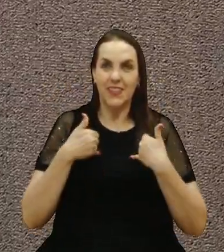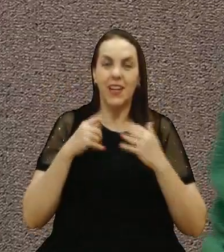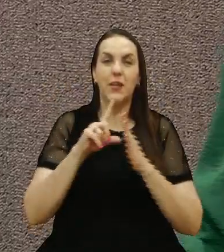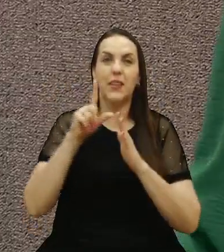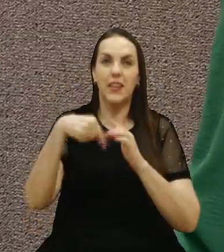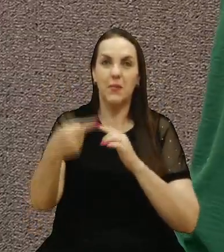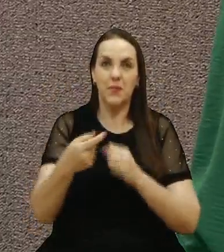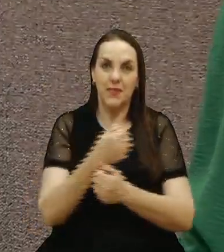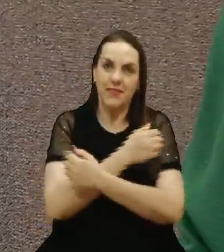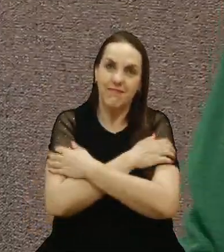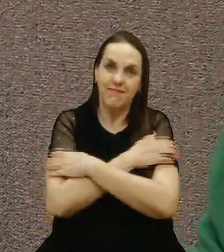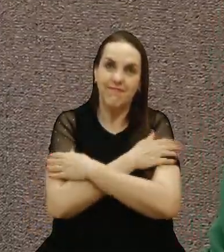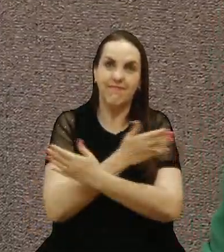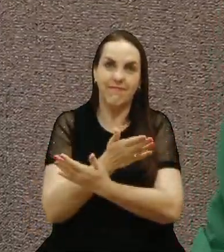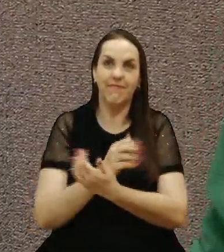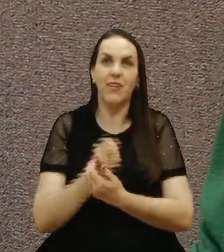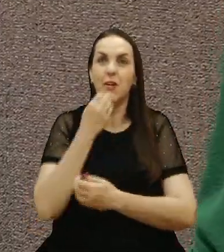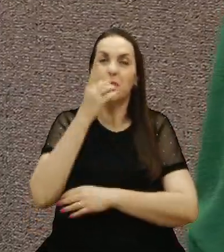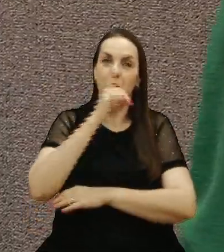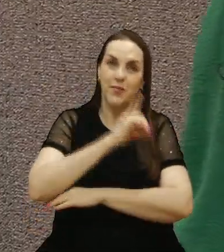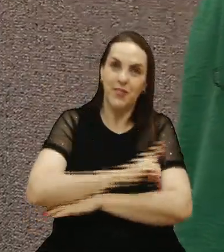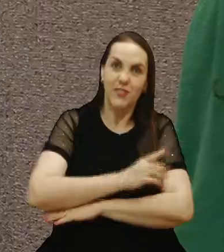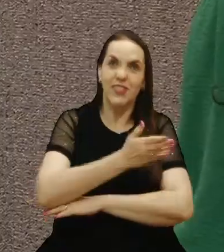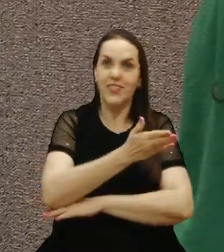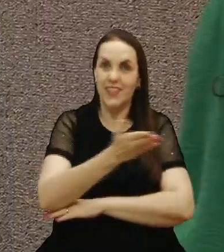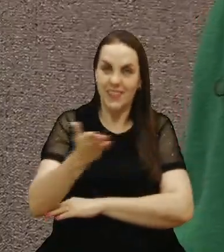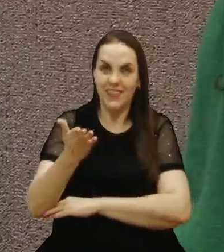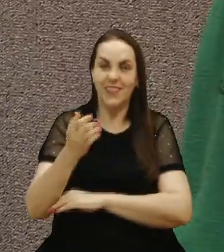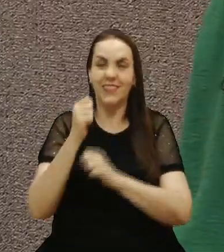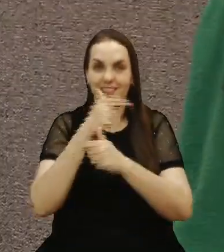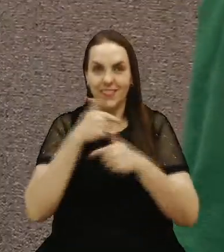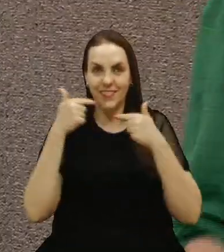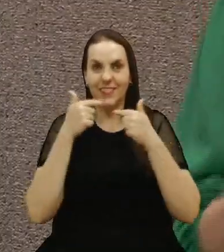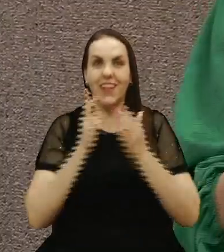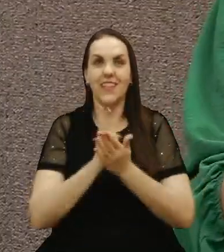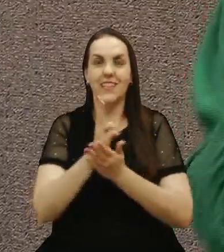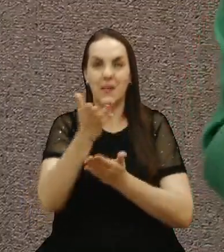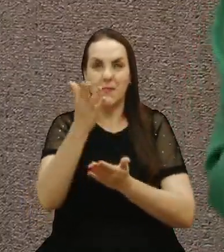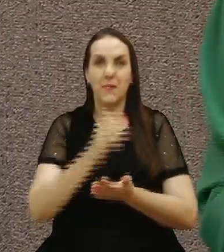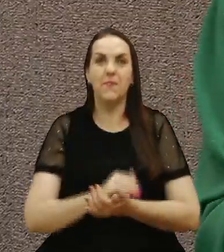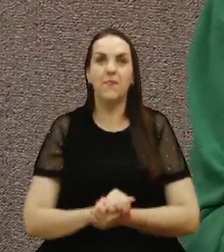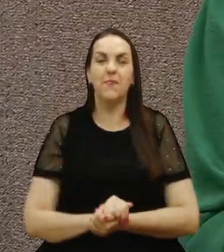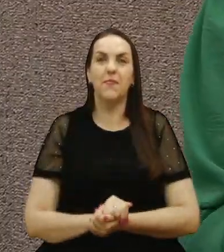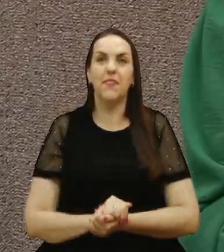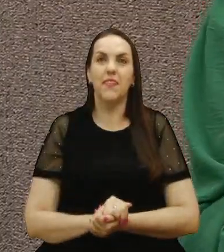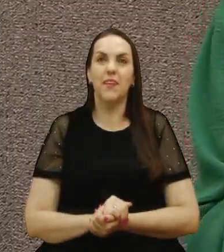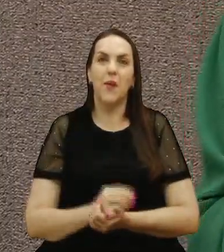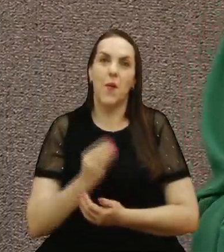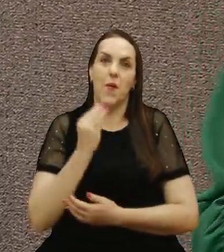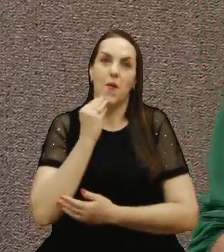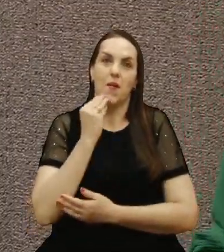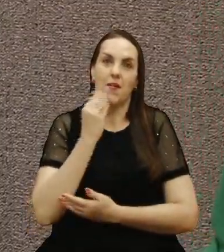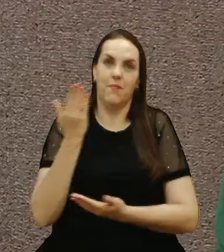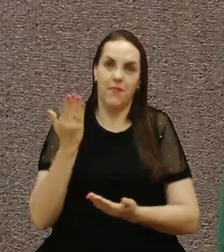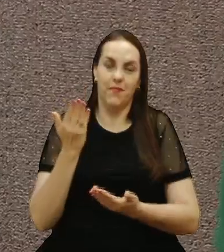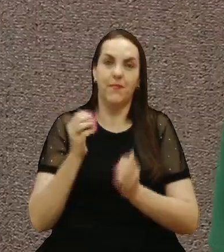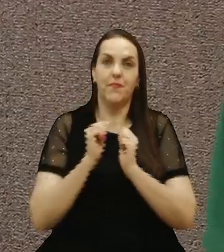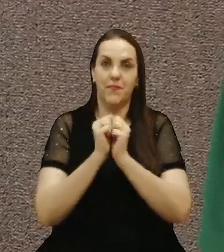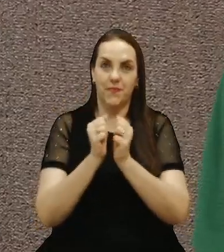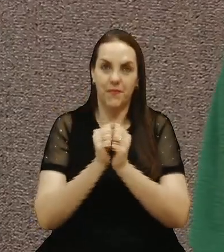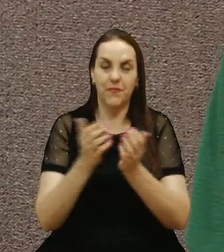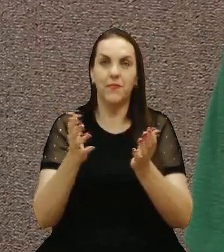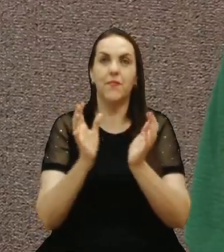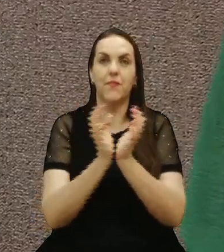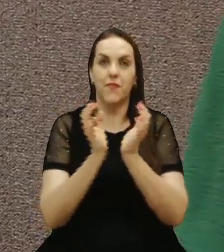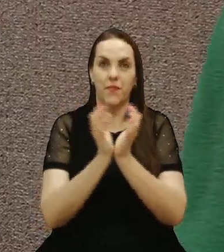abraço. Muito bom dia, com a alegria do Cláudio sempre. E quero dizer que, obviamente, né, estarei junto com os colegas